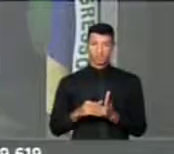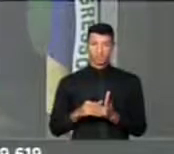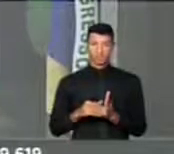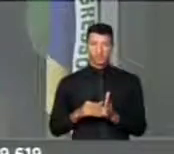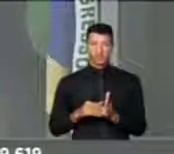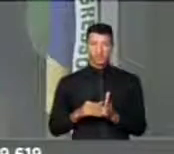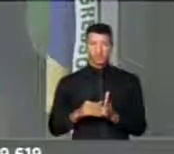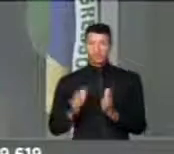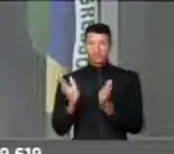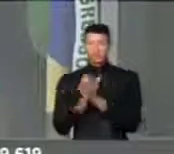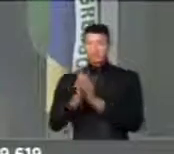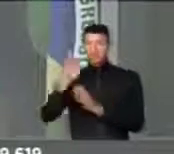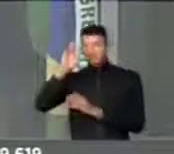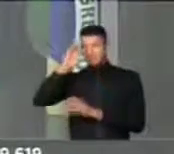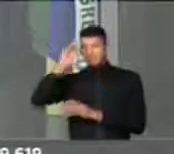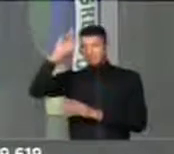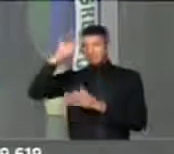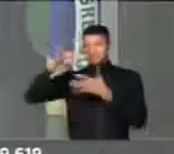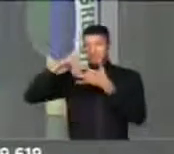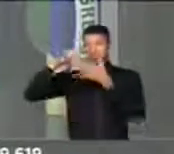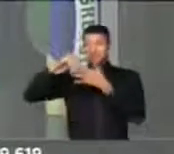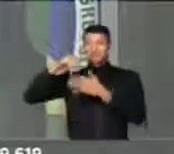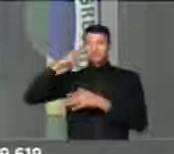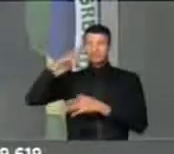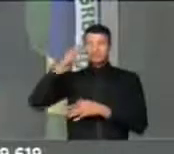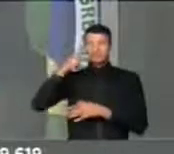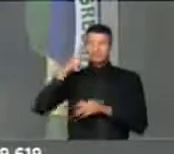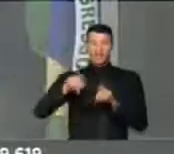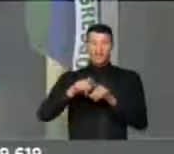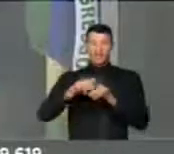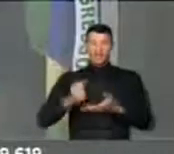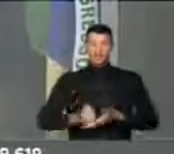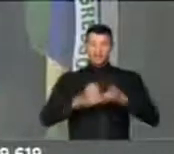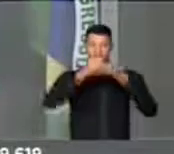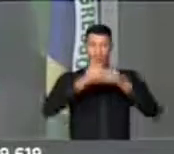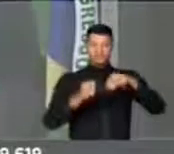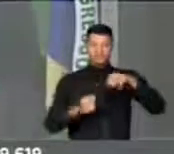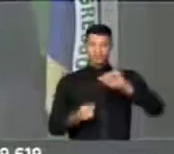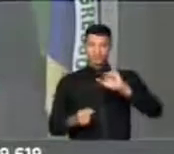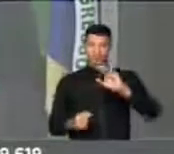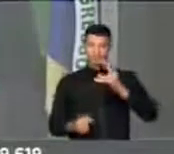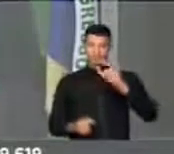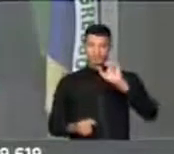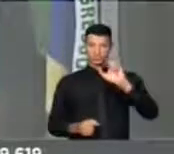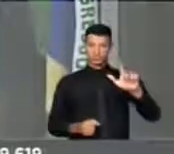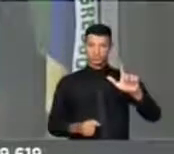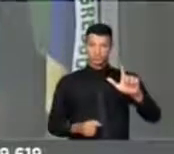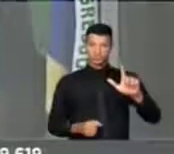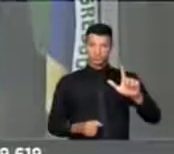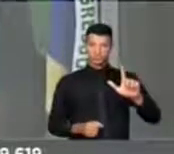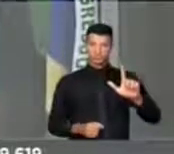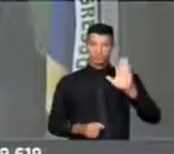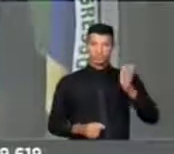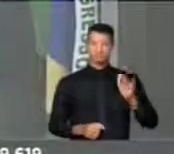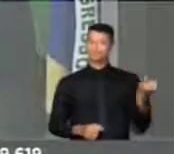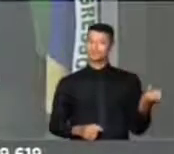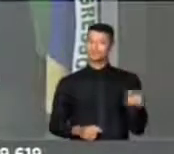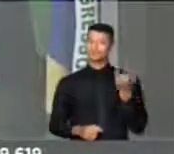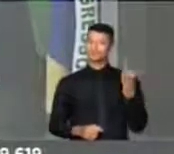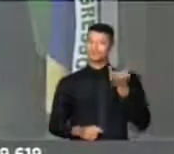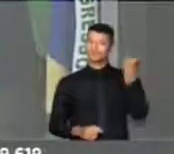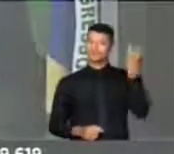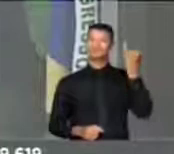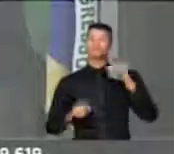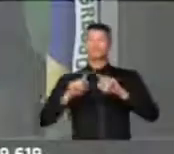de lideranças partidárias, de apoio ao Michel Temer, foram importantes,